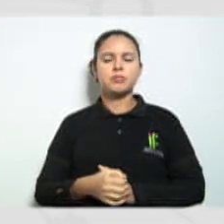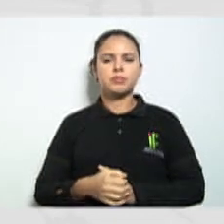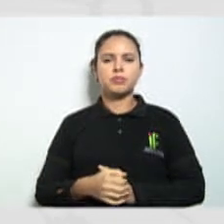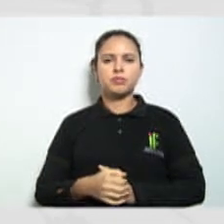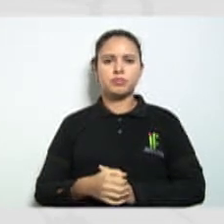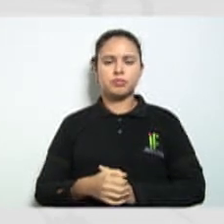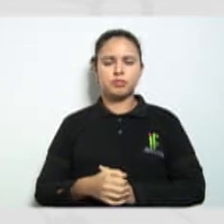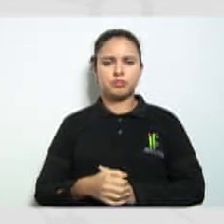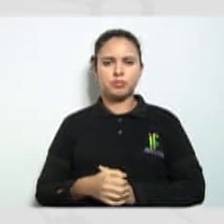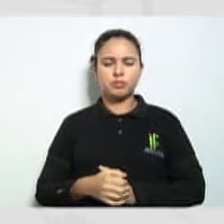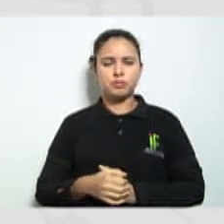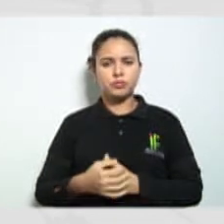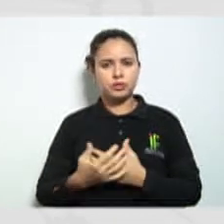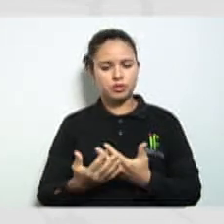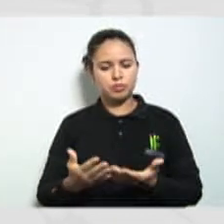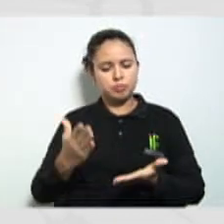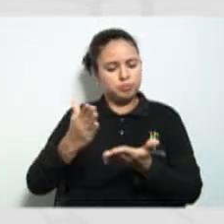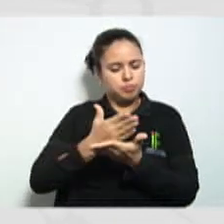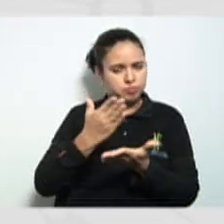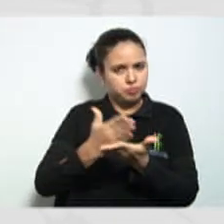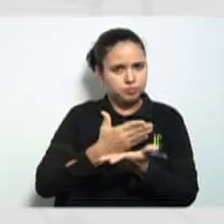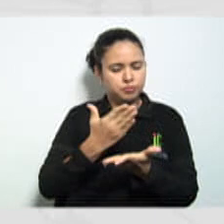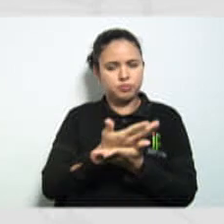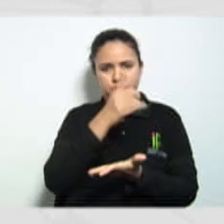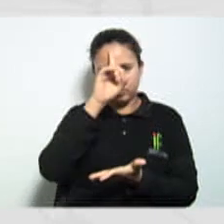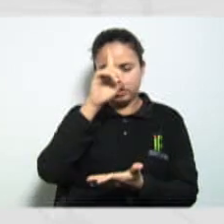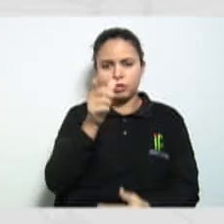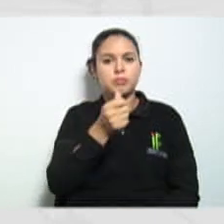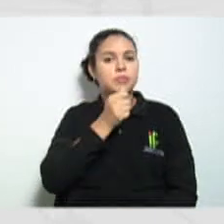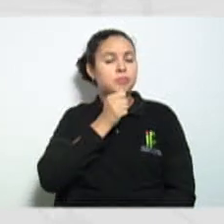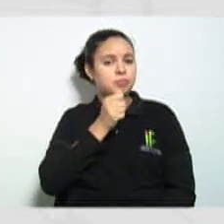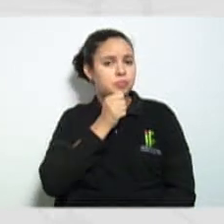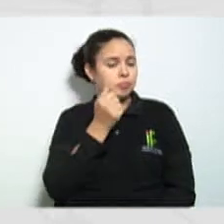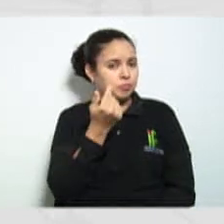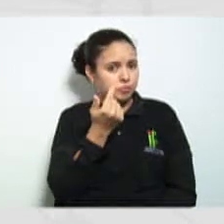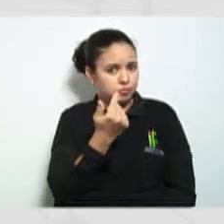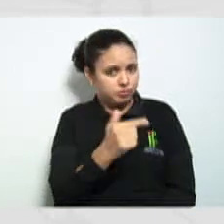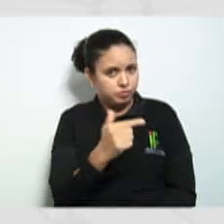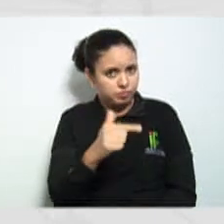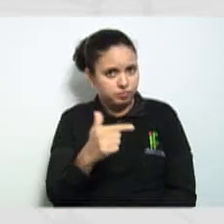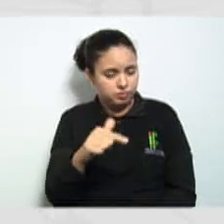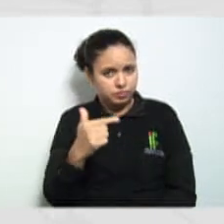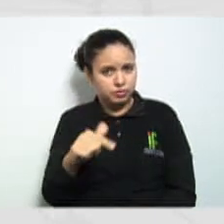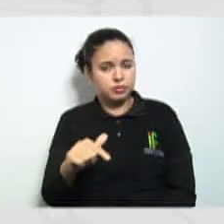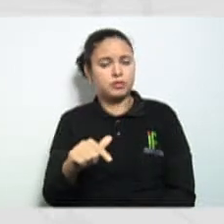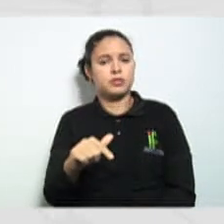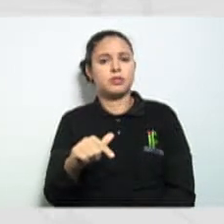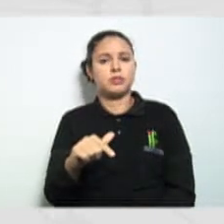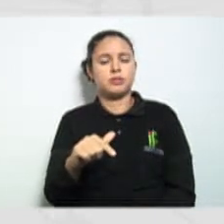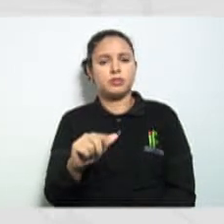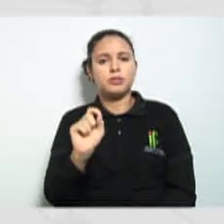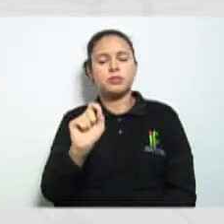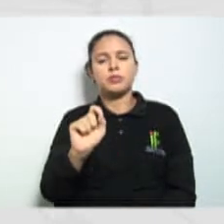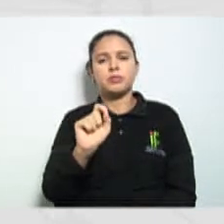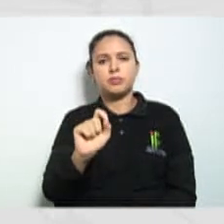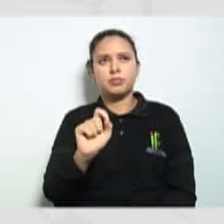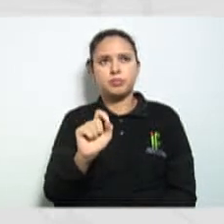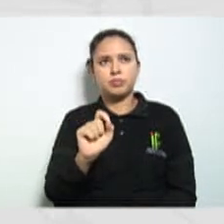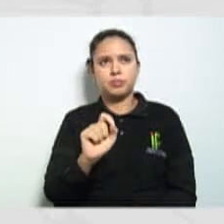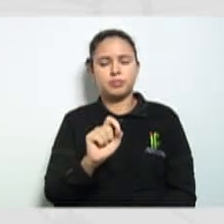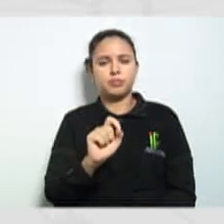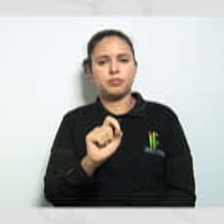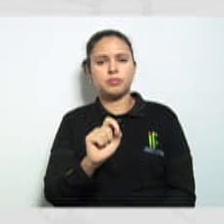A inexistência do livro diário para as cooperativas optantes pelo lucro real ou sua escrituração em desacordo com as normas